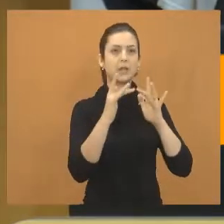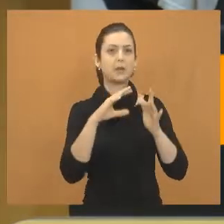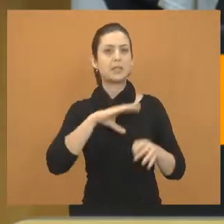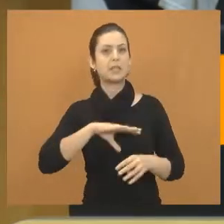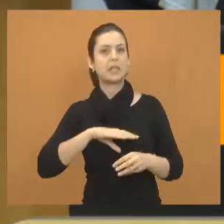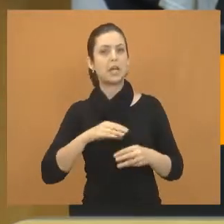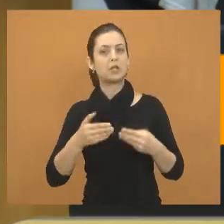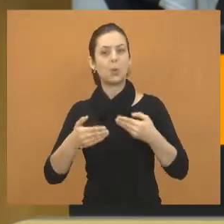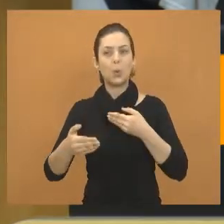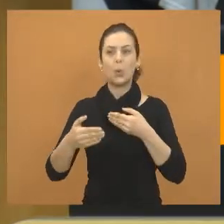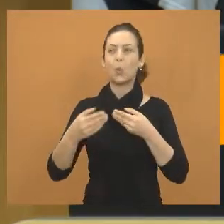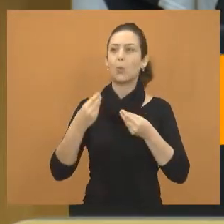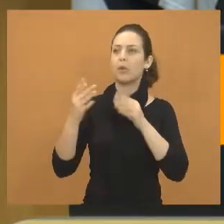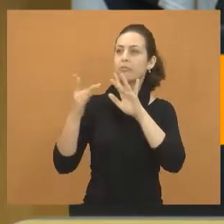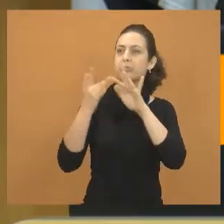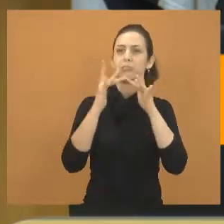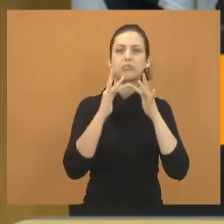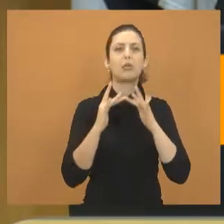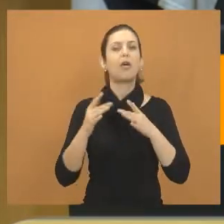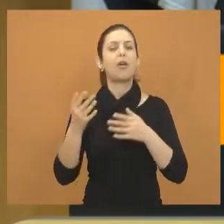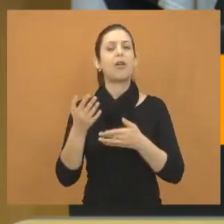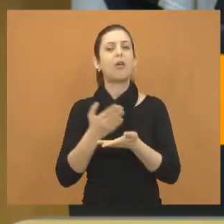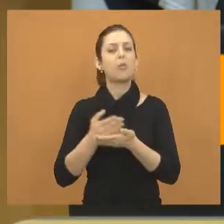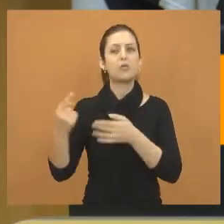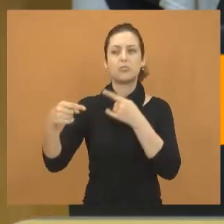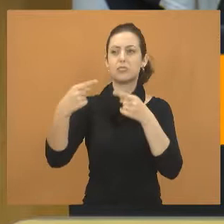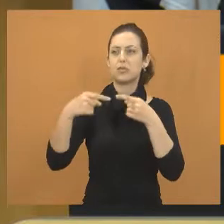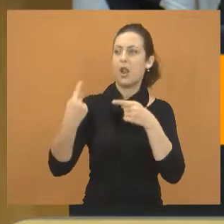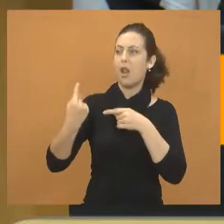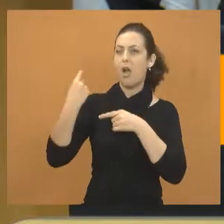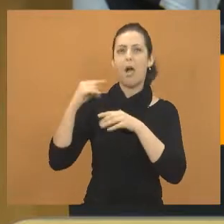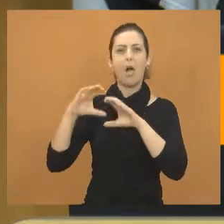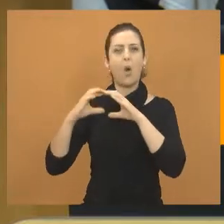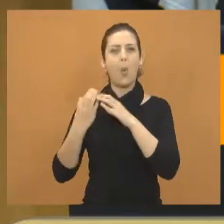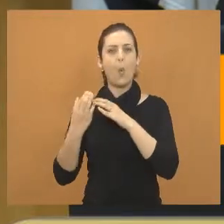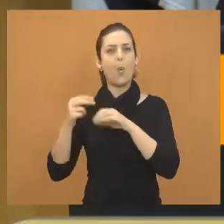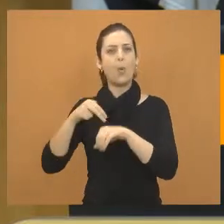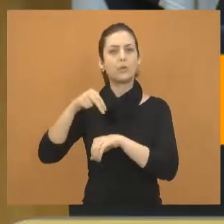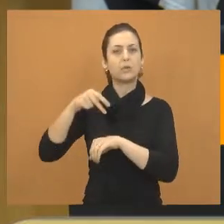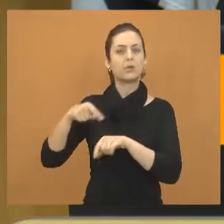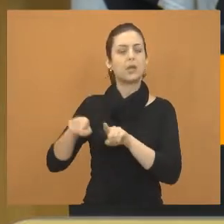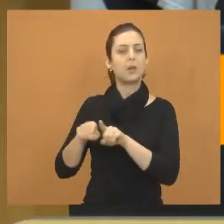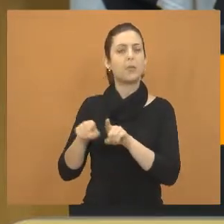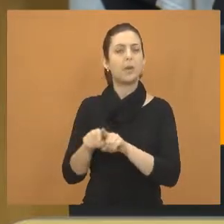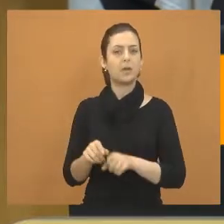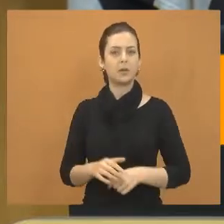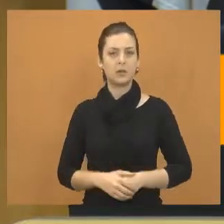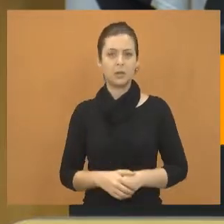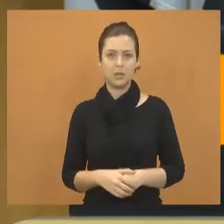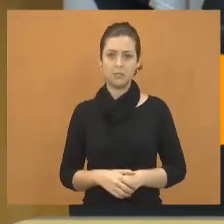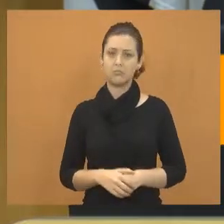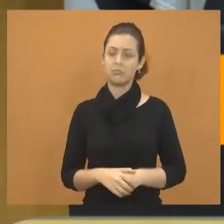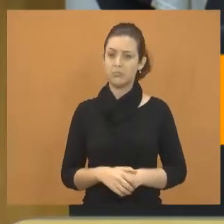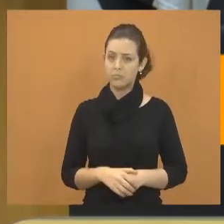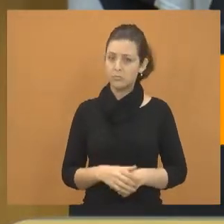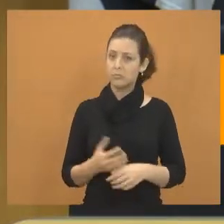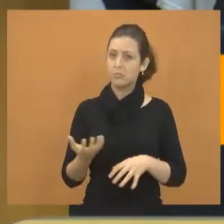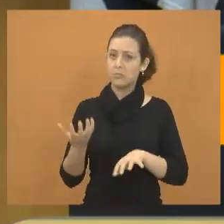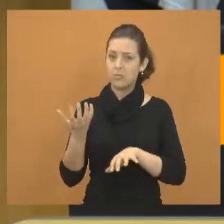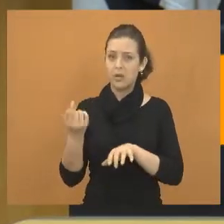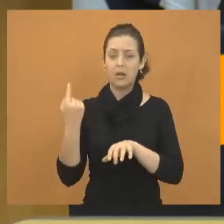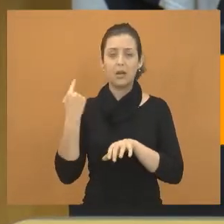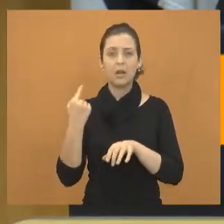enfim, fazer frente com os nossos deputados, para que eles comecem a discutir isso lá em cima também, porque aí sim ficaria bem melhor para o munícipe. Por